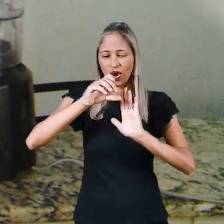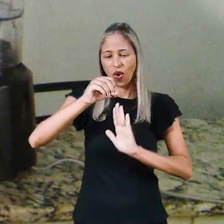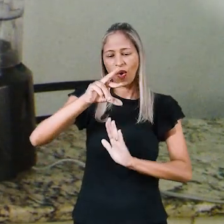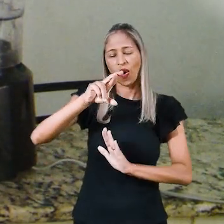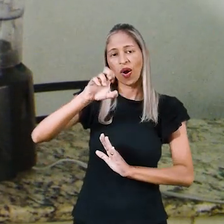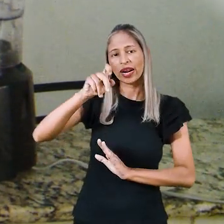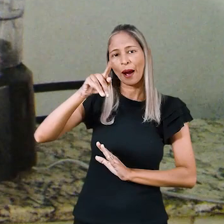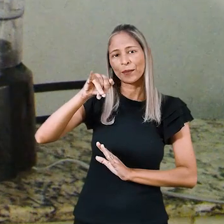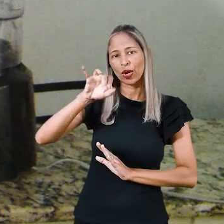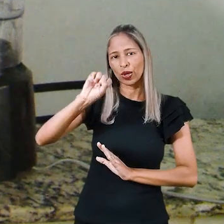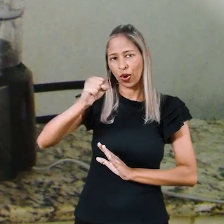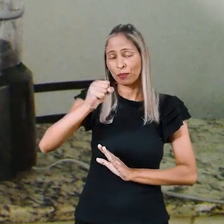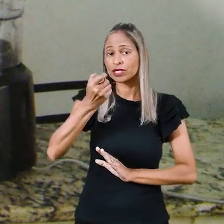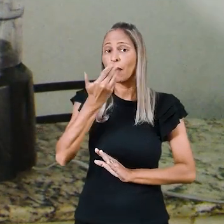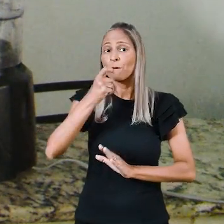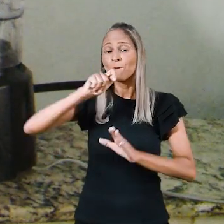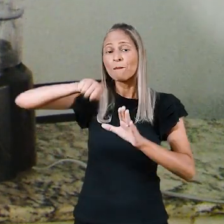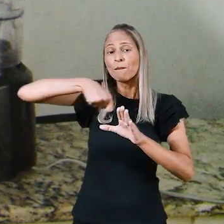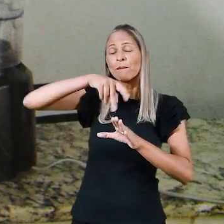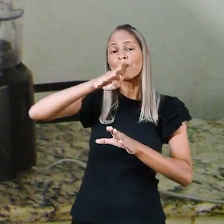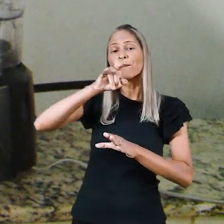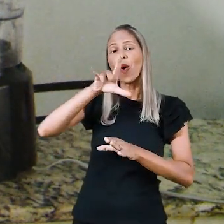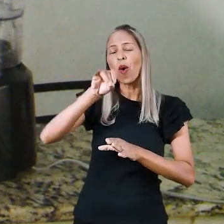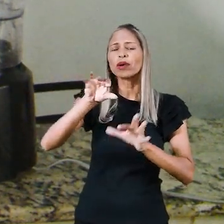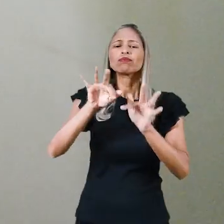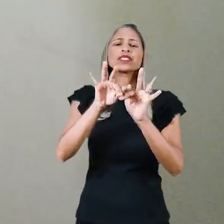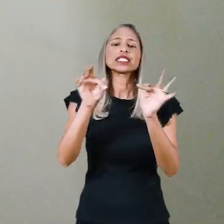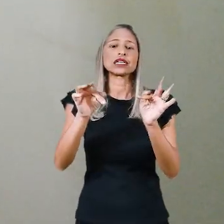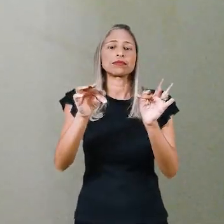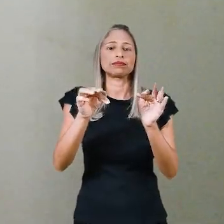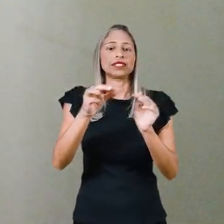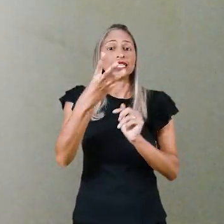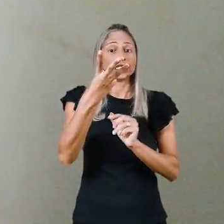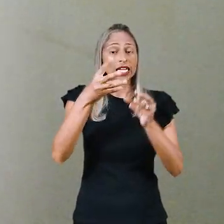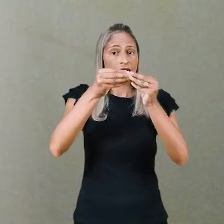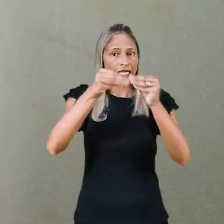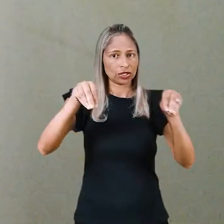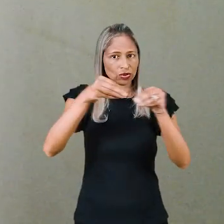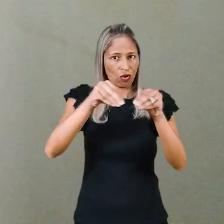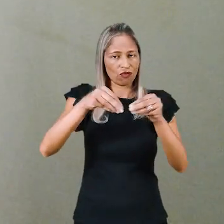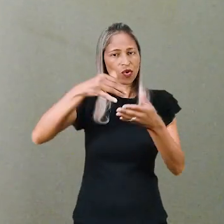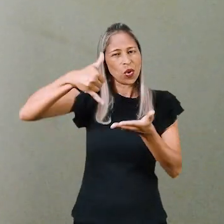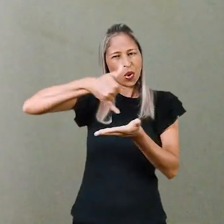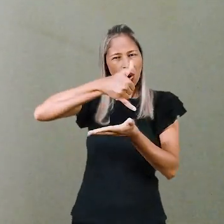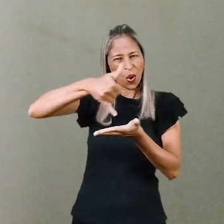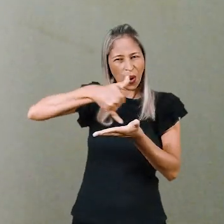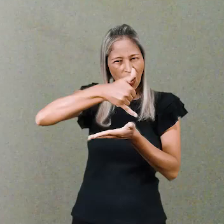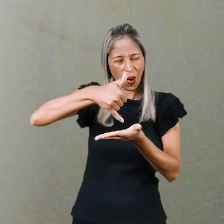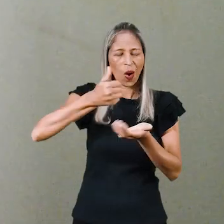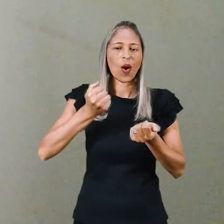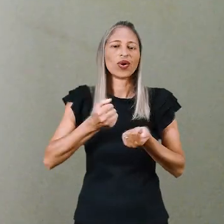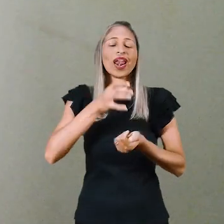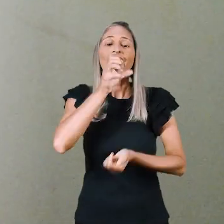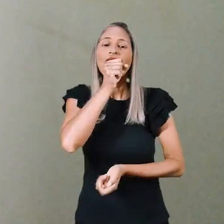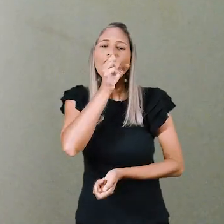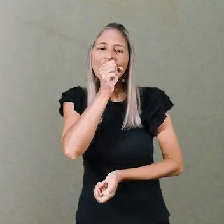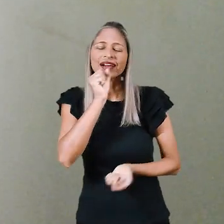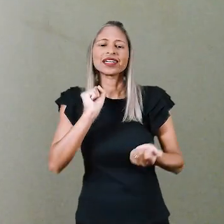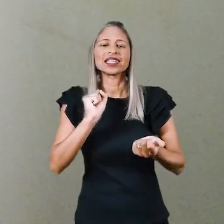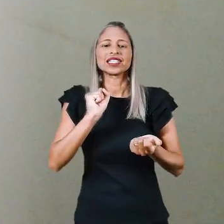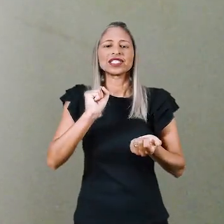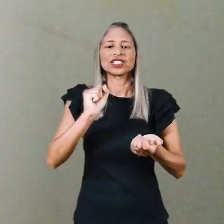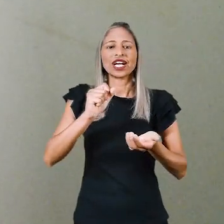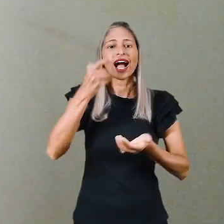base de Ora Pronobis, tá? É um bolo, é uma receita simples, são 3 ovos, meia xícara de óleo, meia xícara de